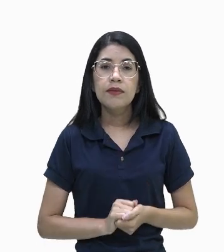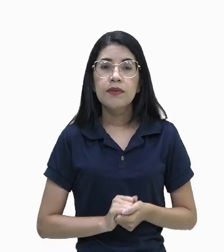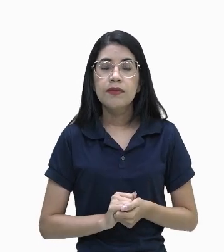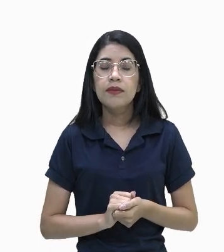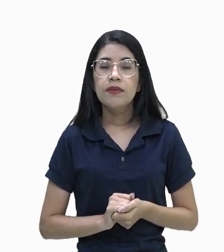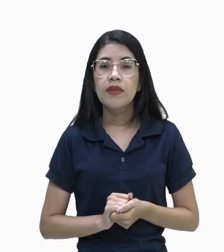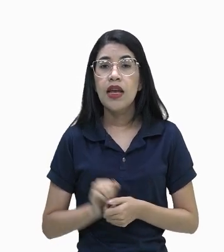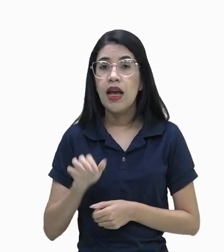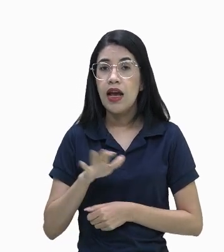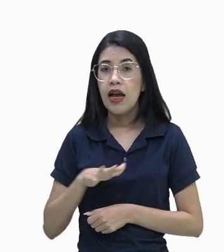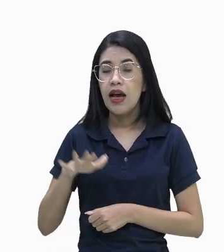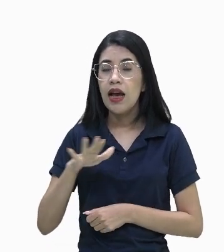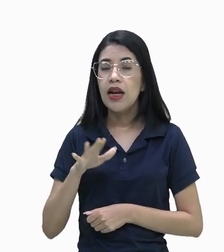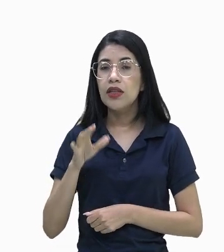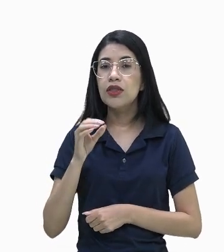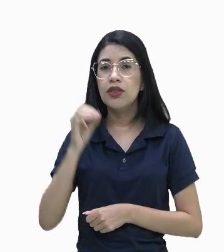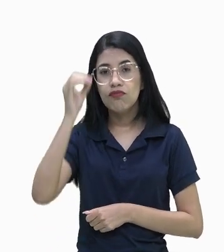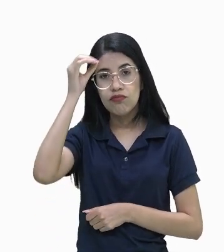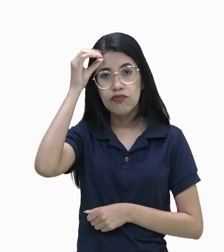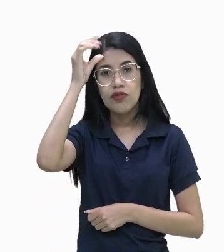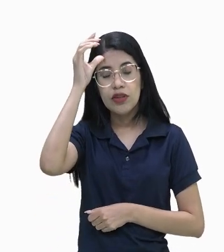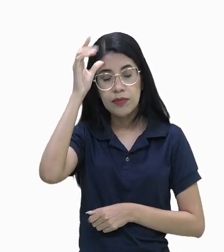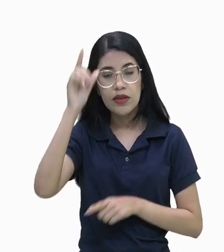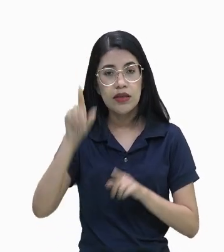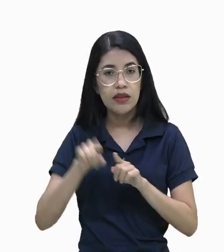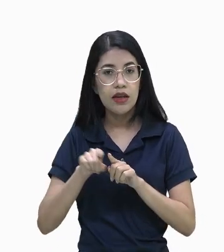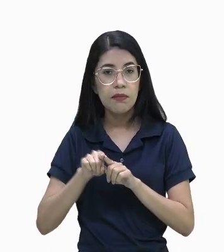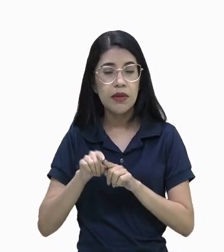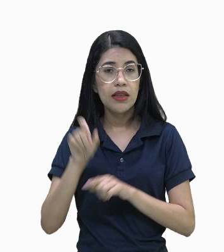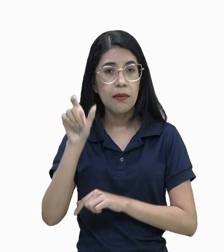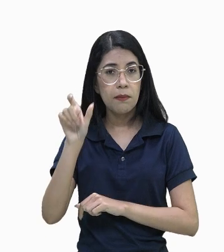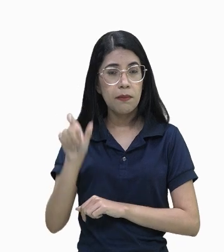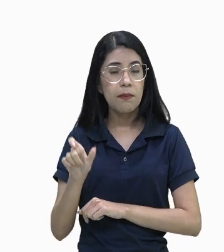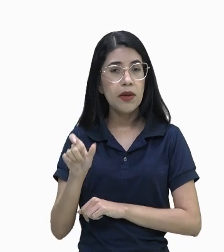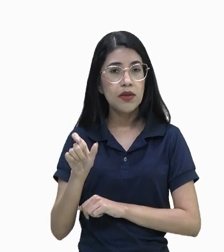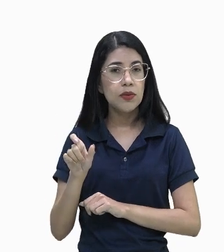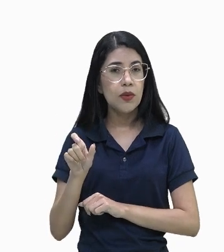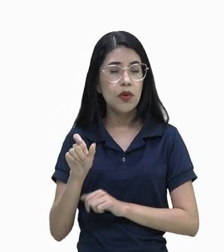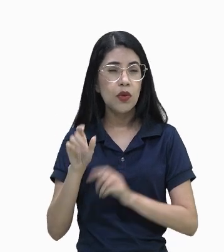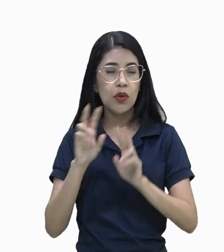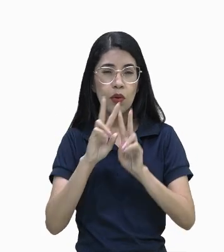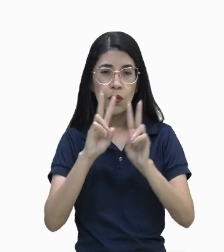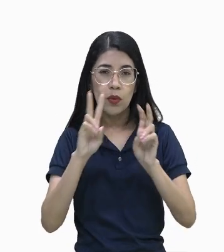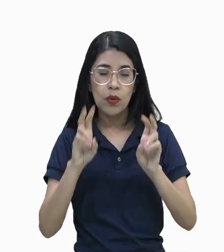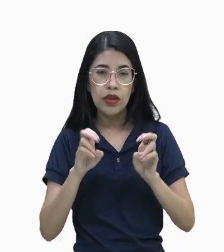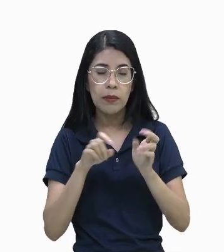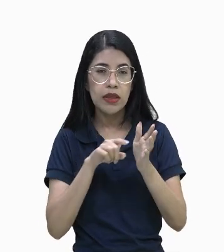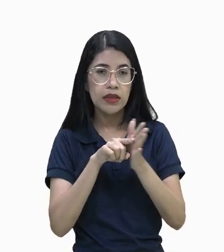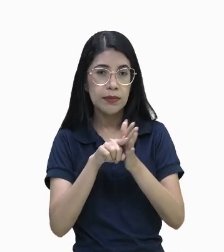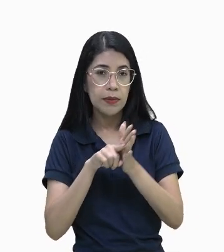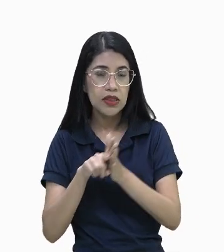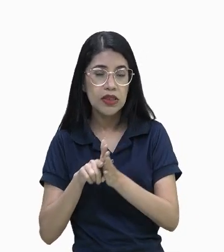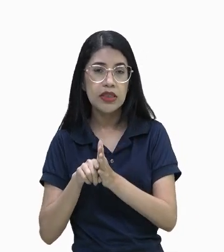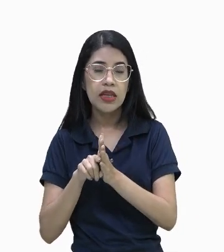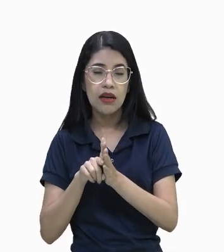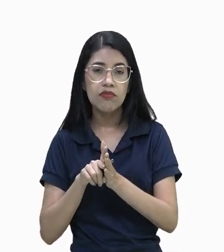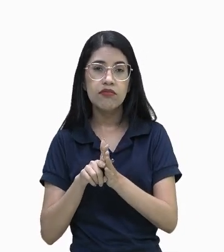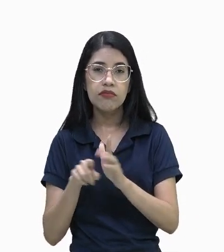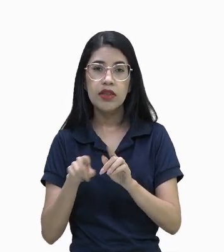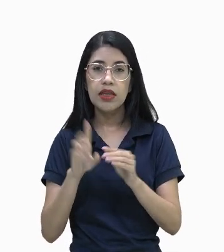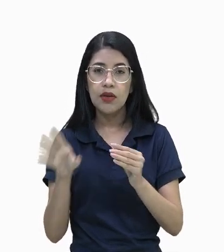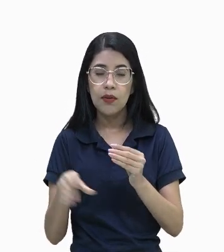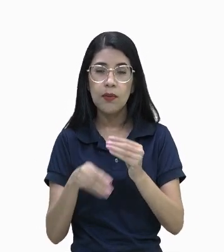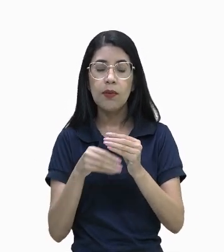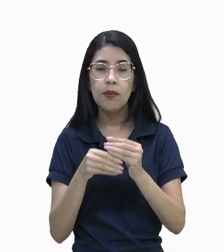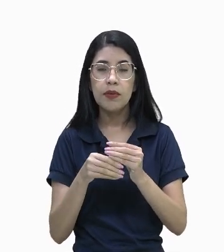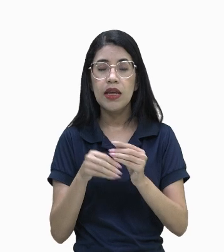pela área de conhecimento na qual aquele assunto está inserido. Então, por exemplo, se